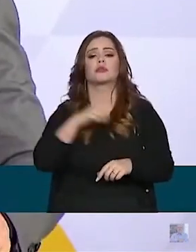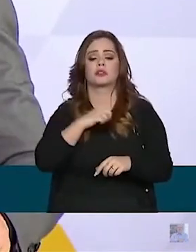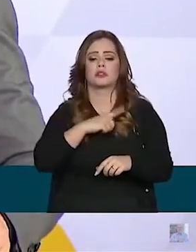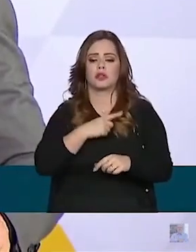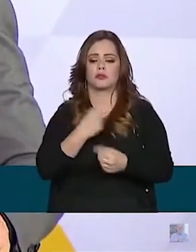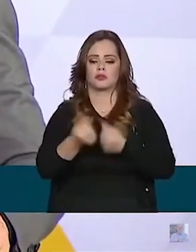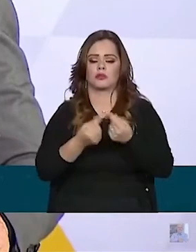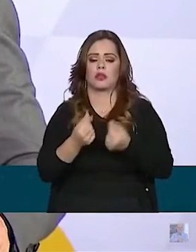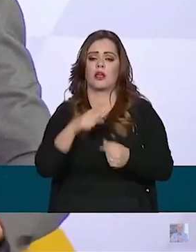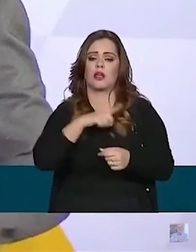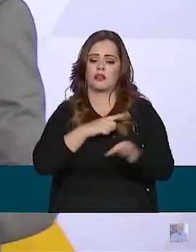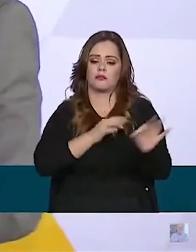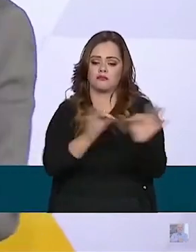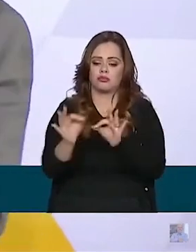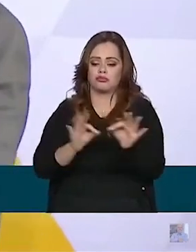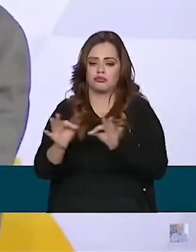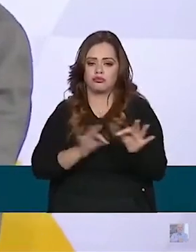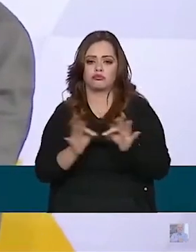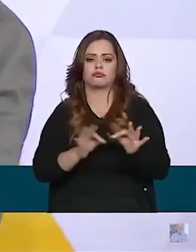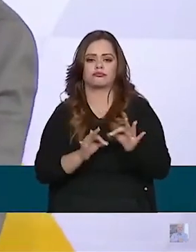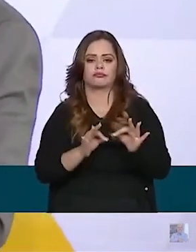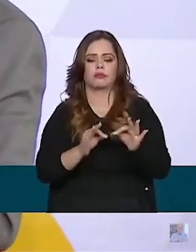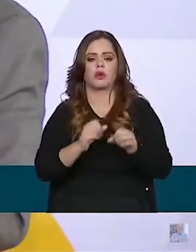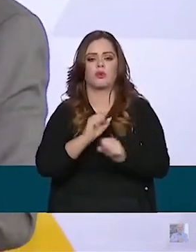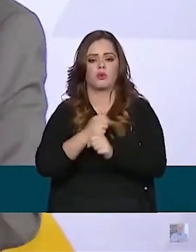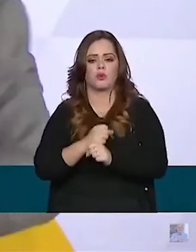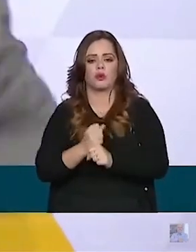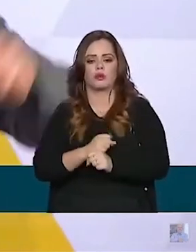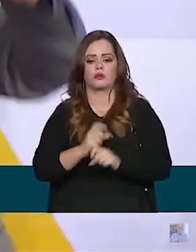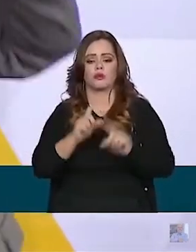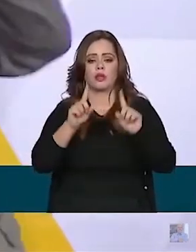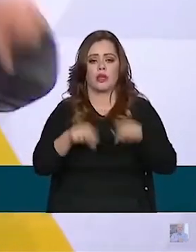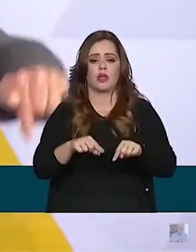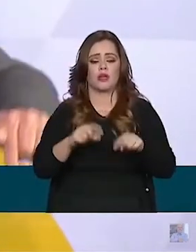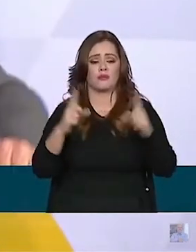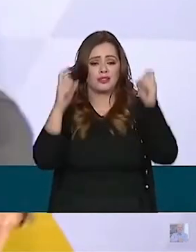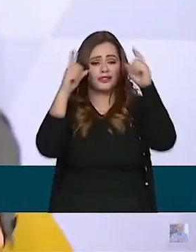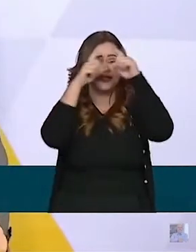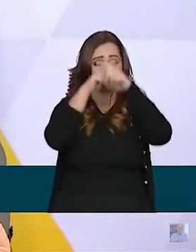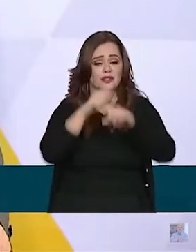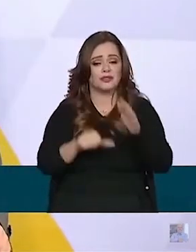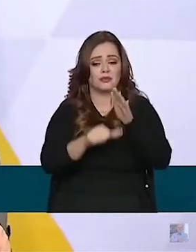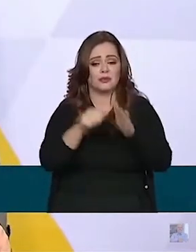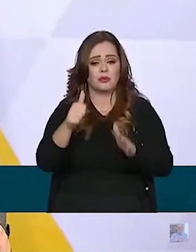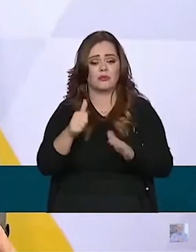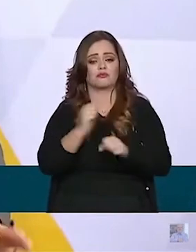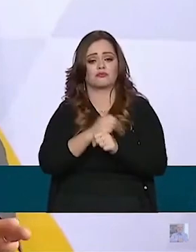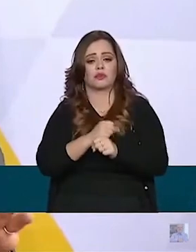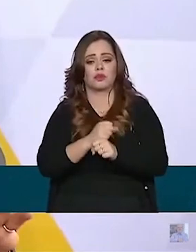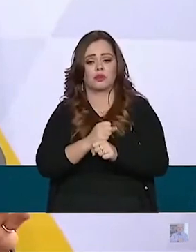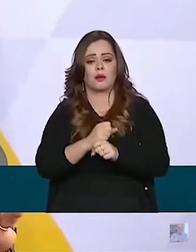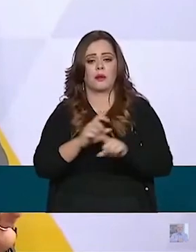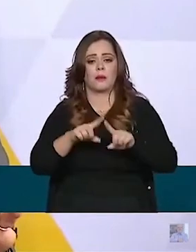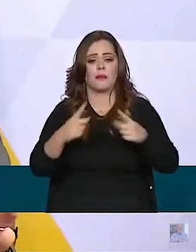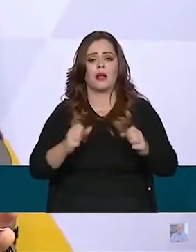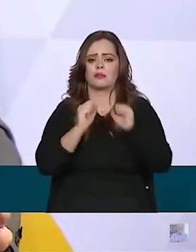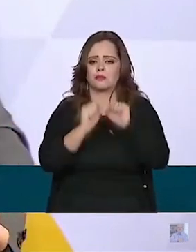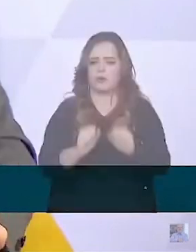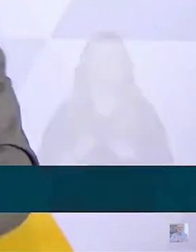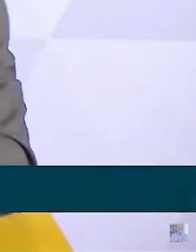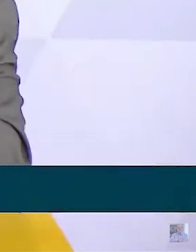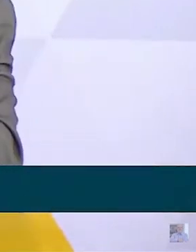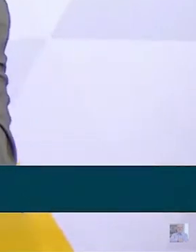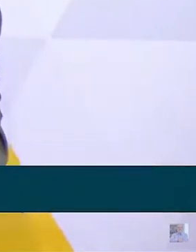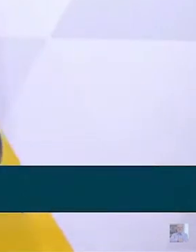reajuste todo ano. Esse ano, possivelmente, é o ano mais difícil, porque é o nosso primeiro ano de governo. Mas você pode ficar